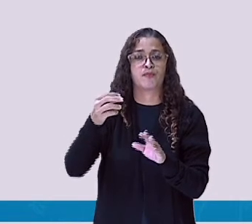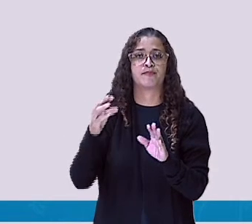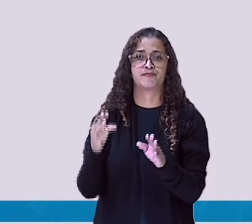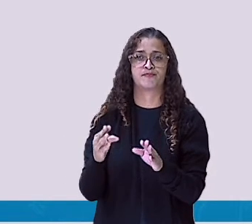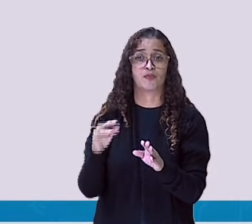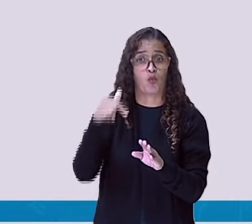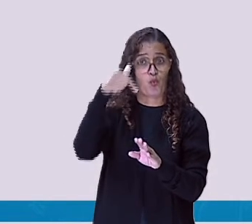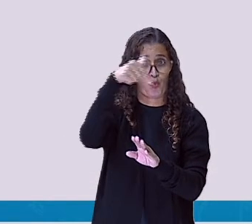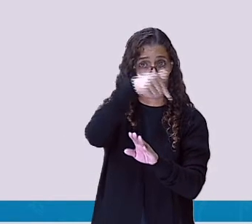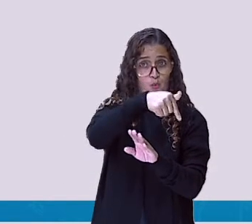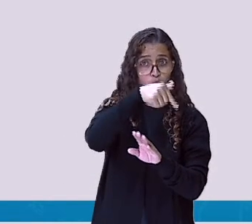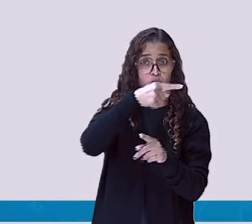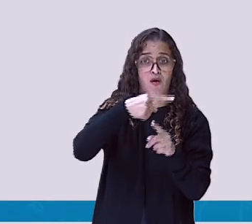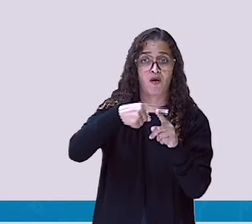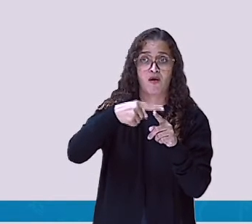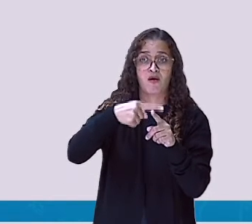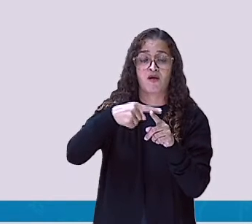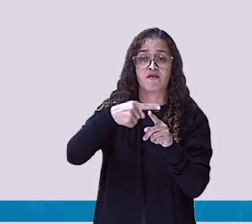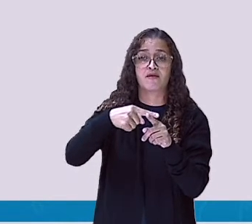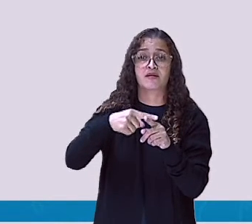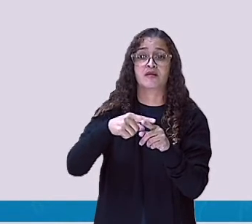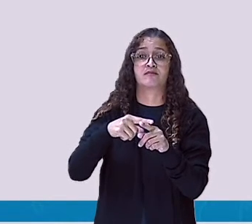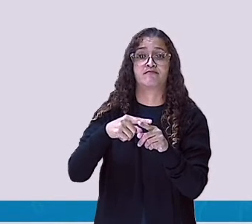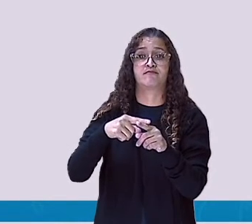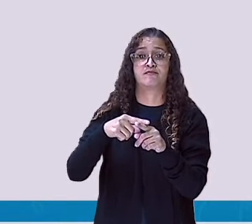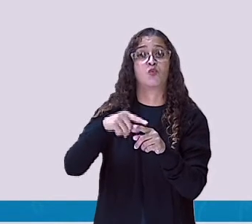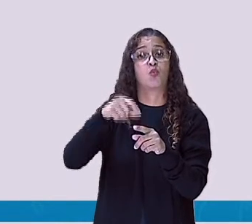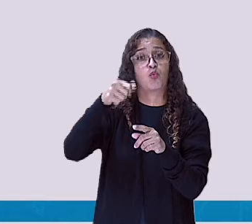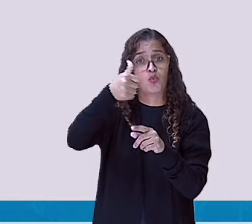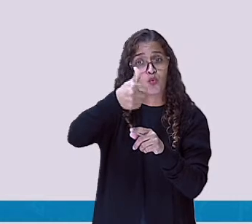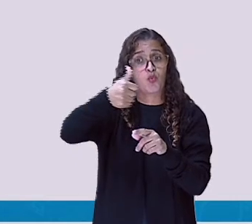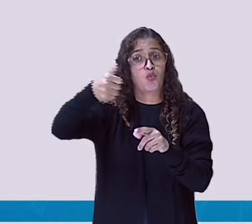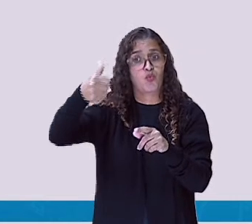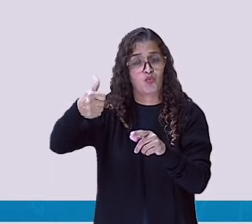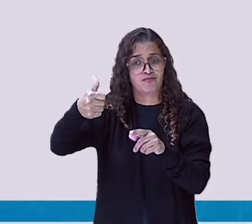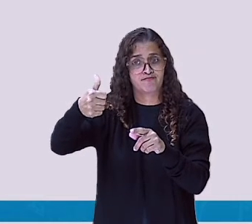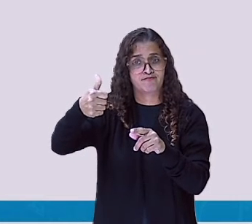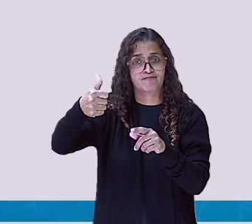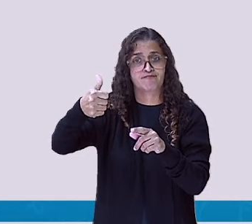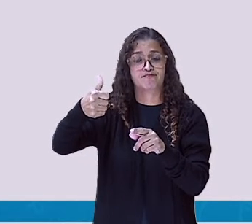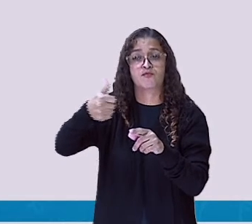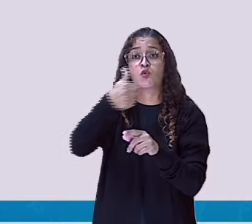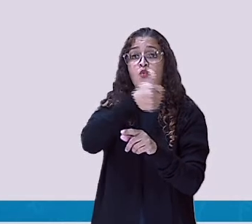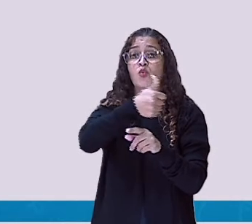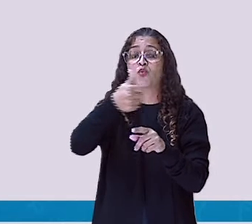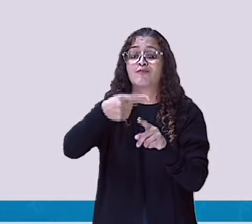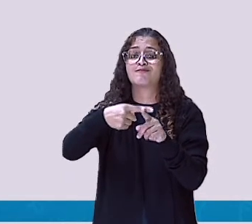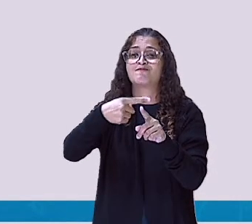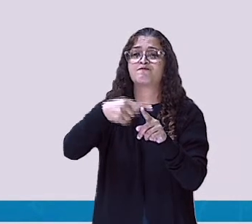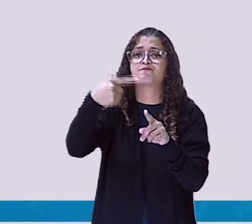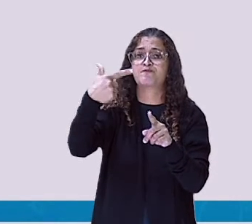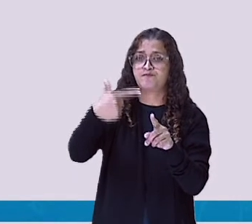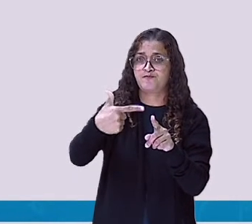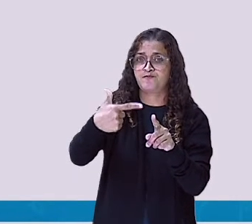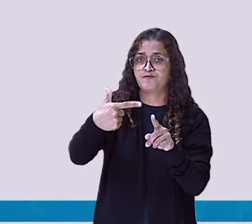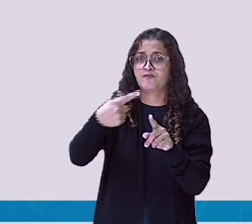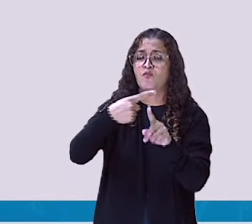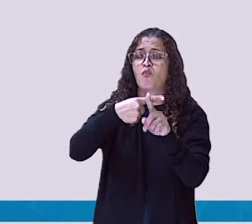7, 8, 9, 10, 11. E 11 mais 2